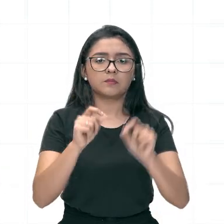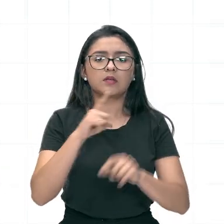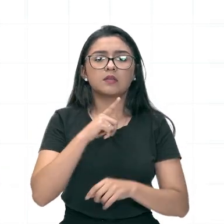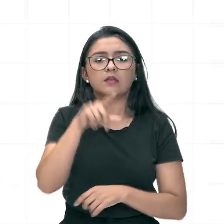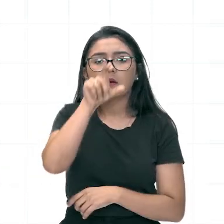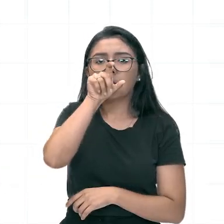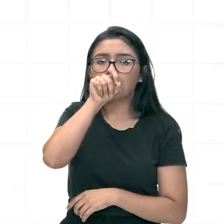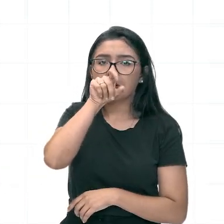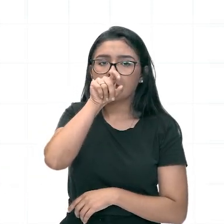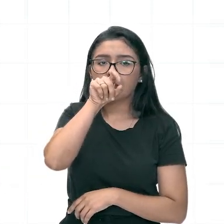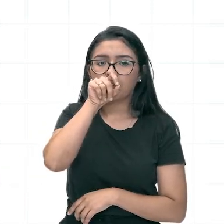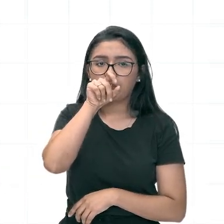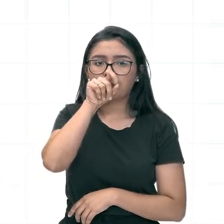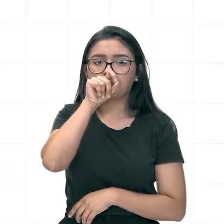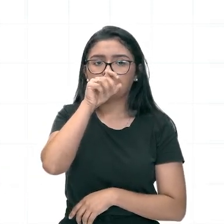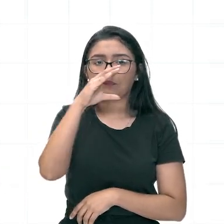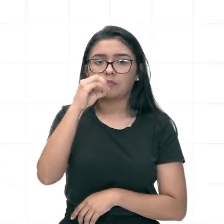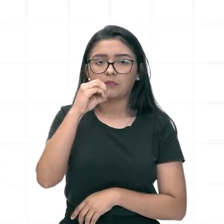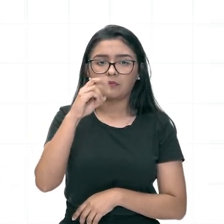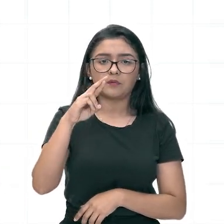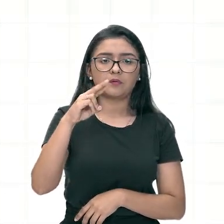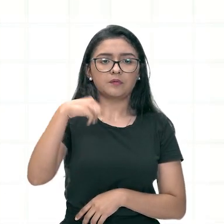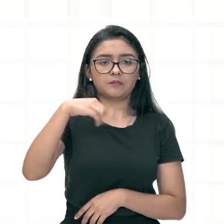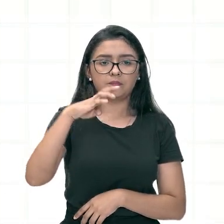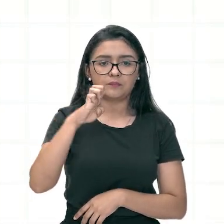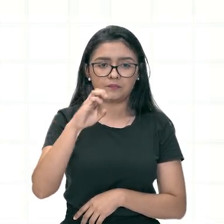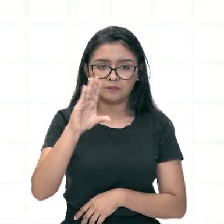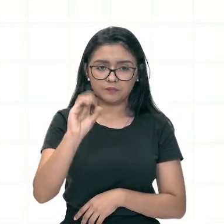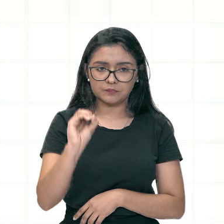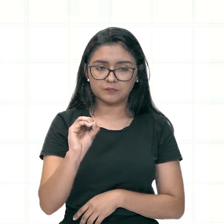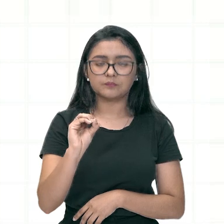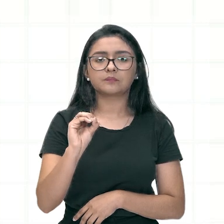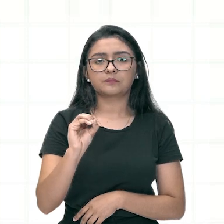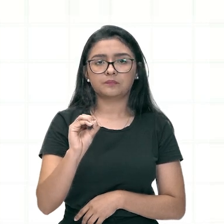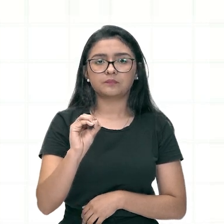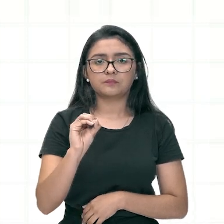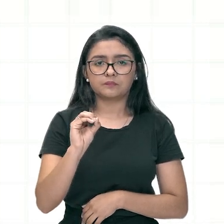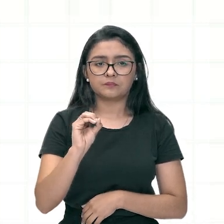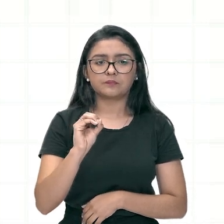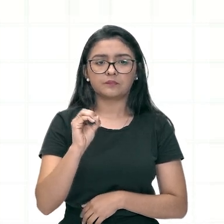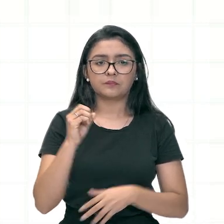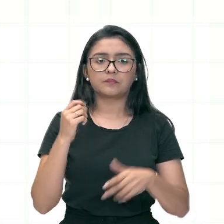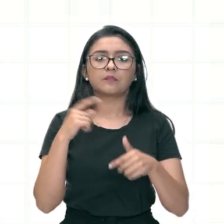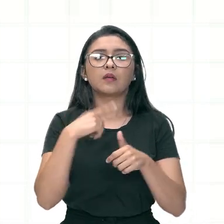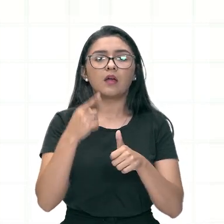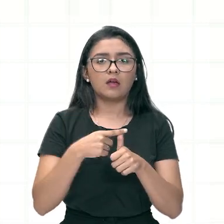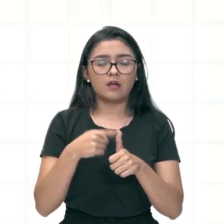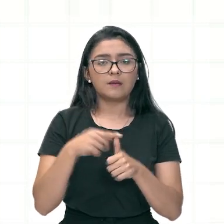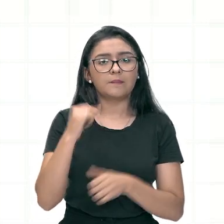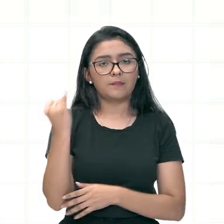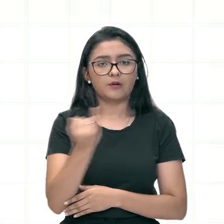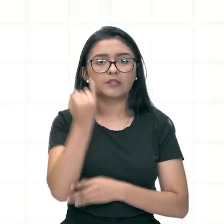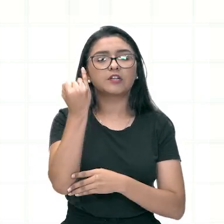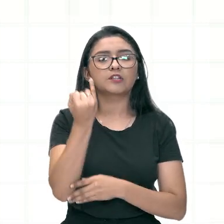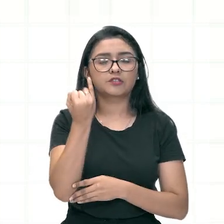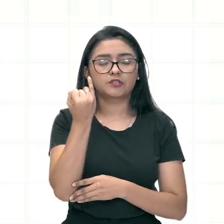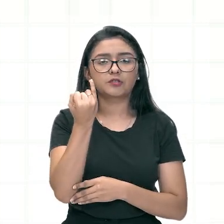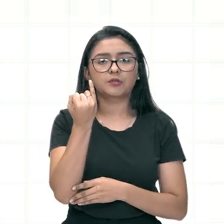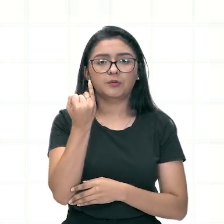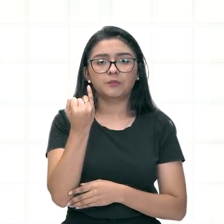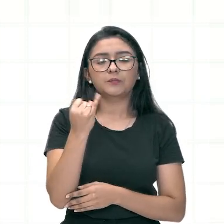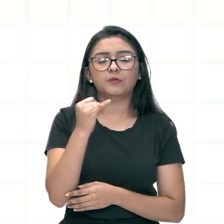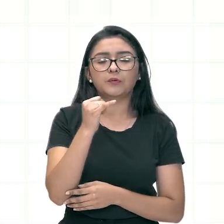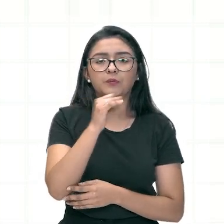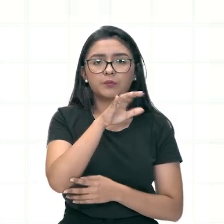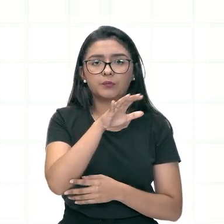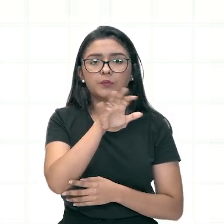aí, nós temos o bico córneo, né, que é um bico que vai ser bastante útil para esse animal, não somente para a